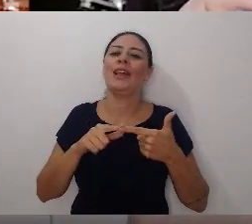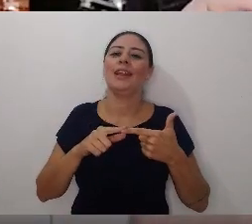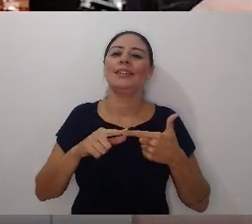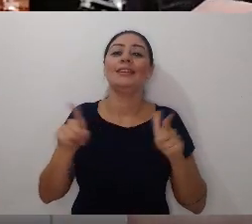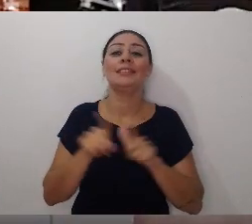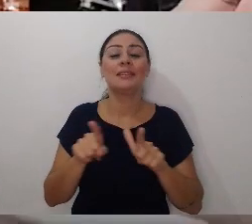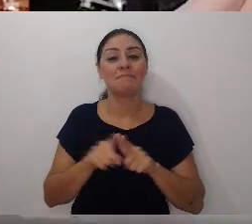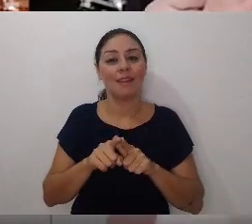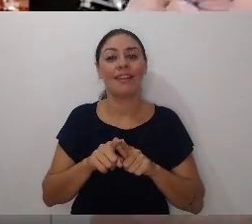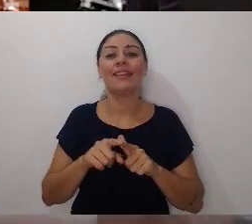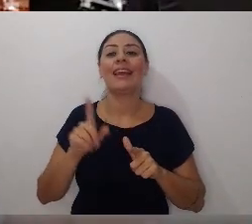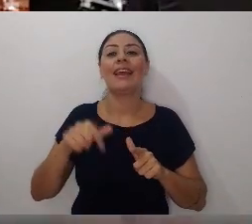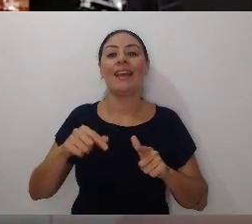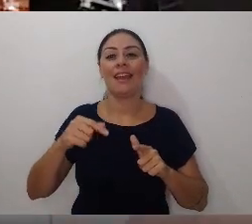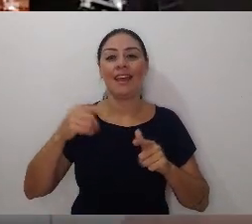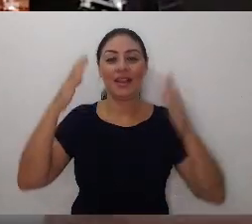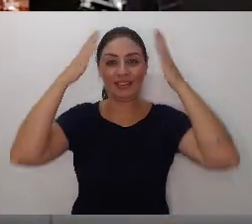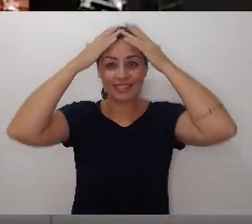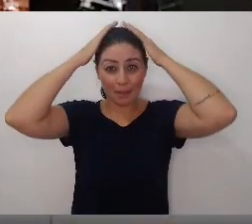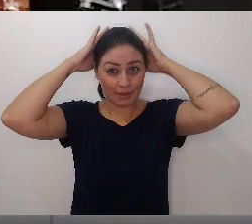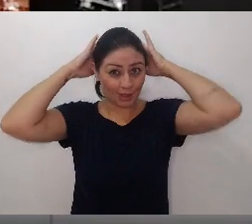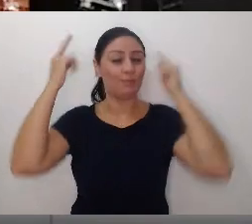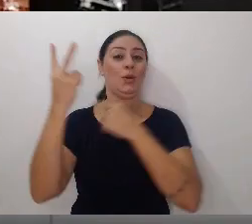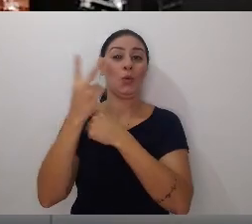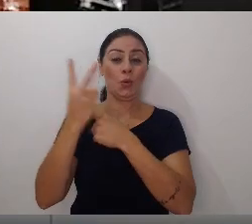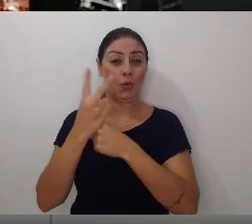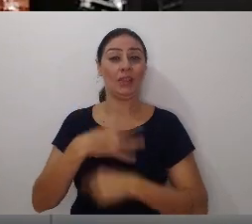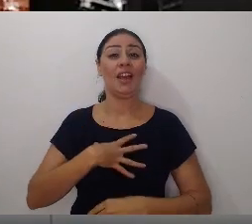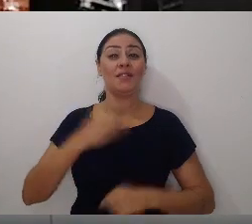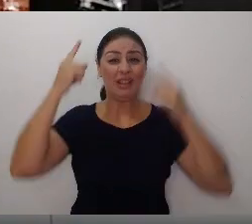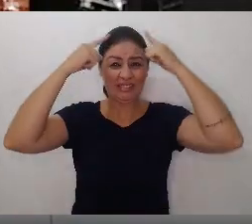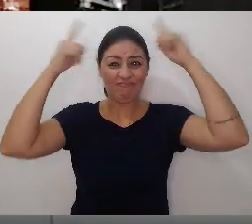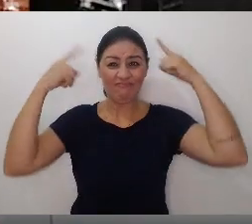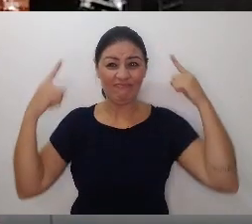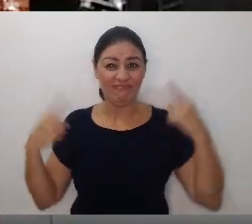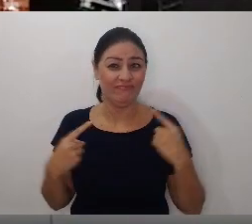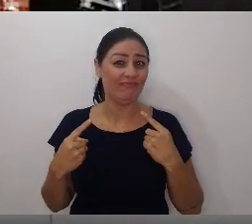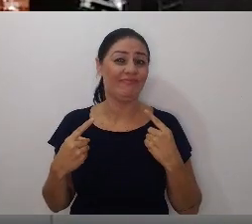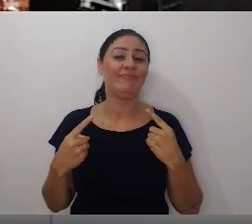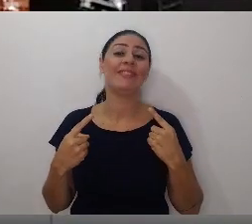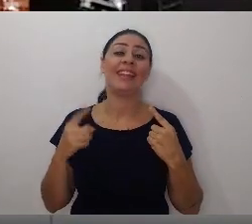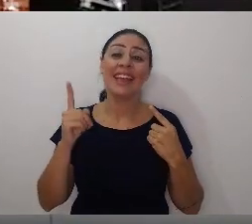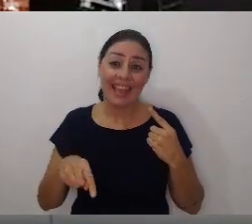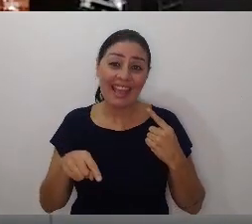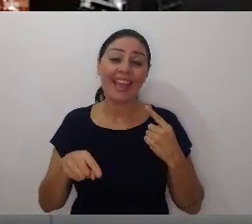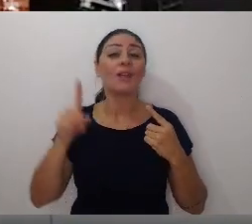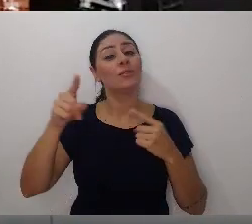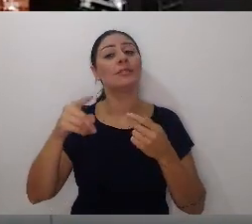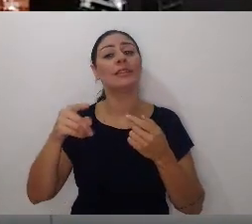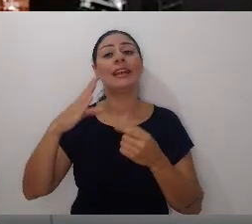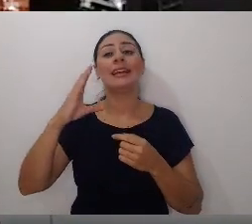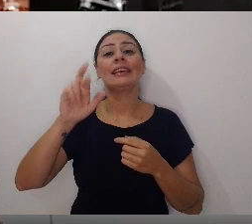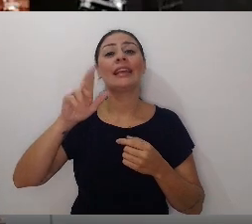com os piolhos, eu já falei. É a hora dos banhos de creme também. Tua filha tem o cabelo muito